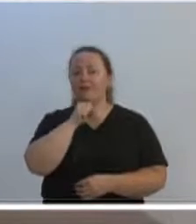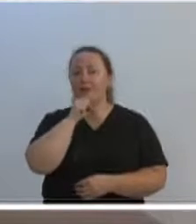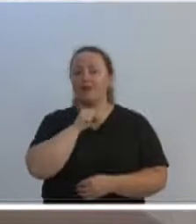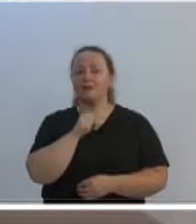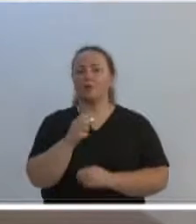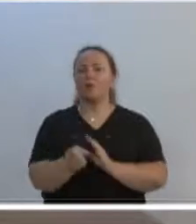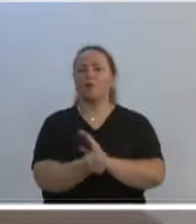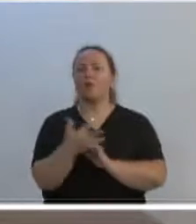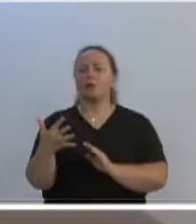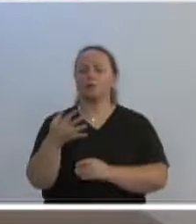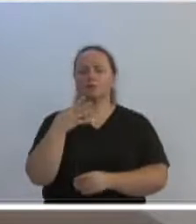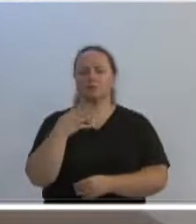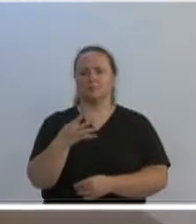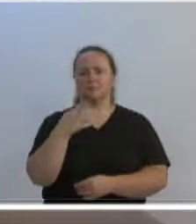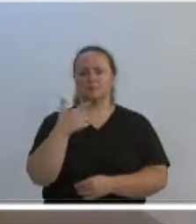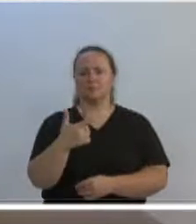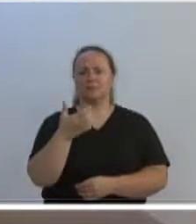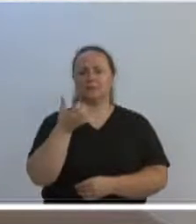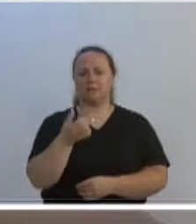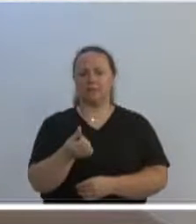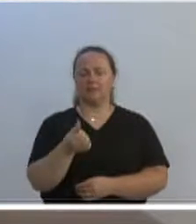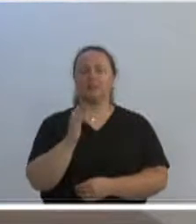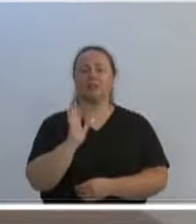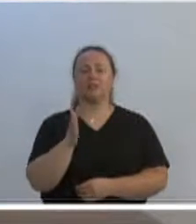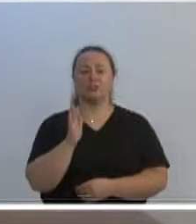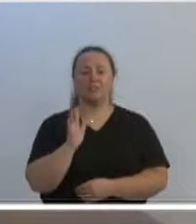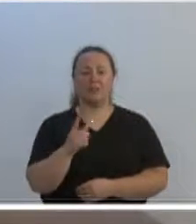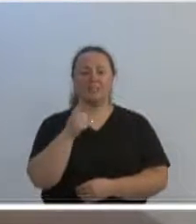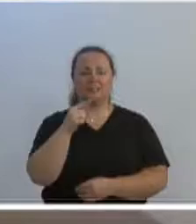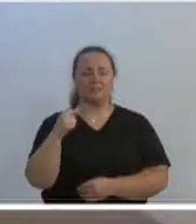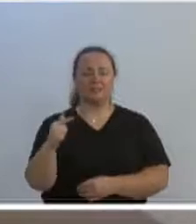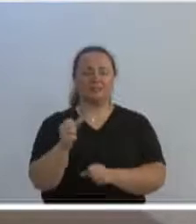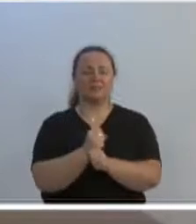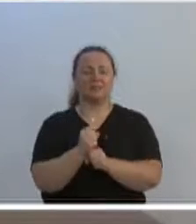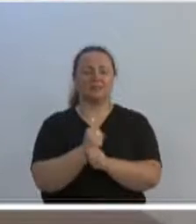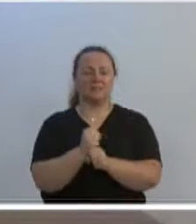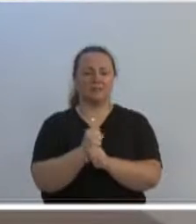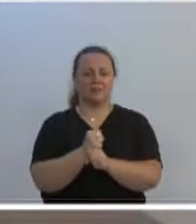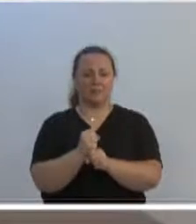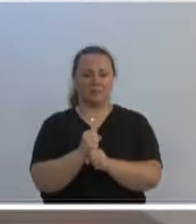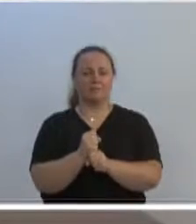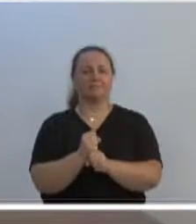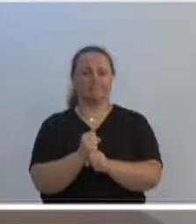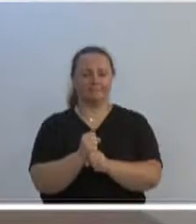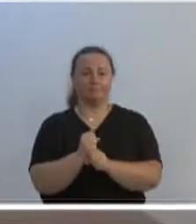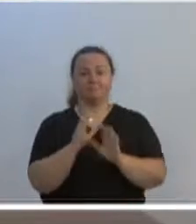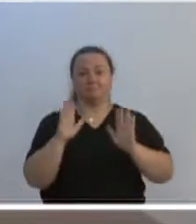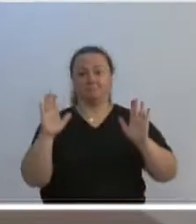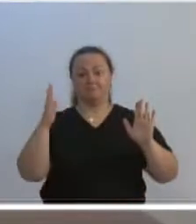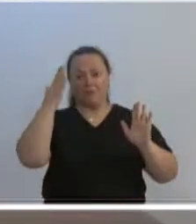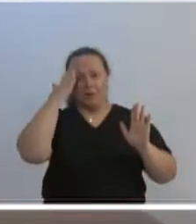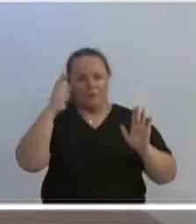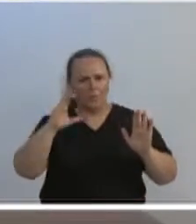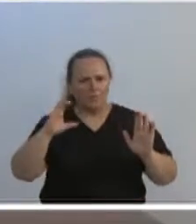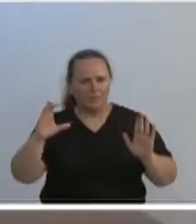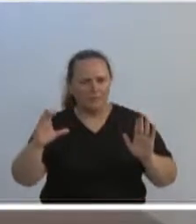426 ônibus em Curitiba circulam há mais de 17 anos. Curitiba é um exemplo de